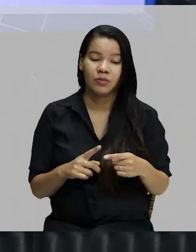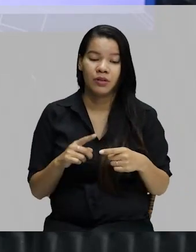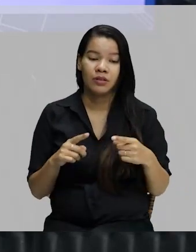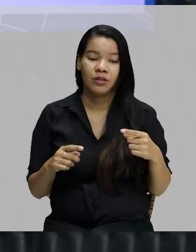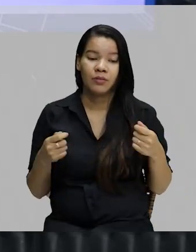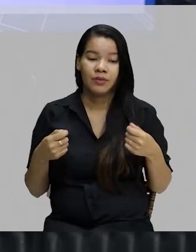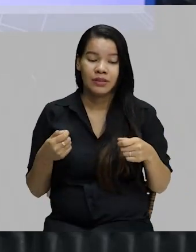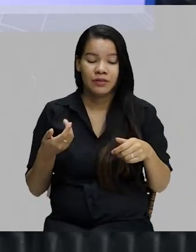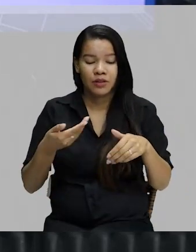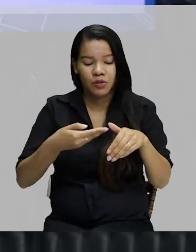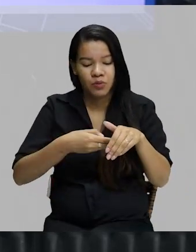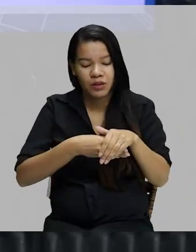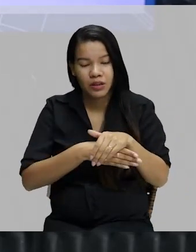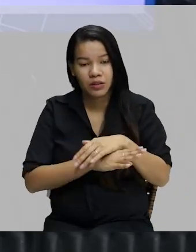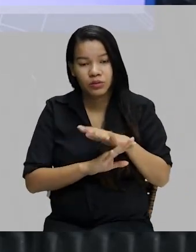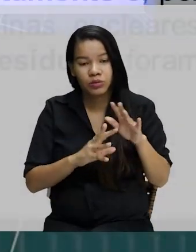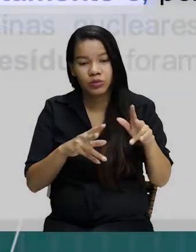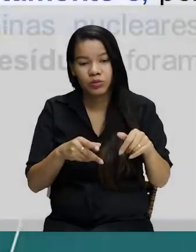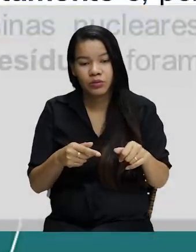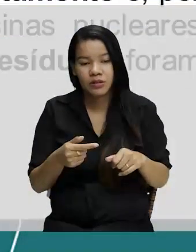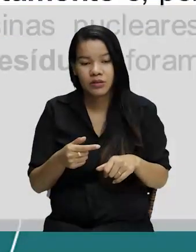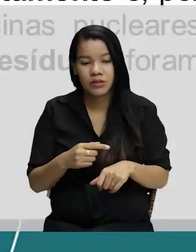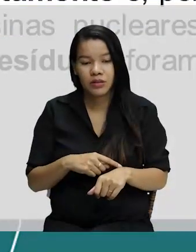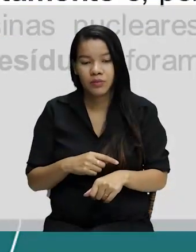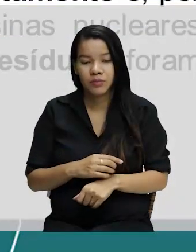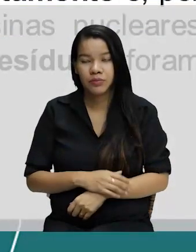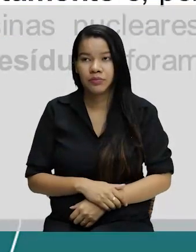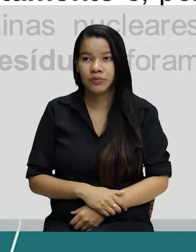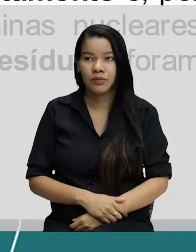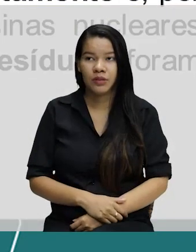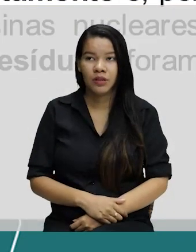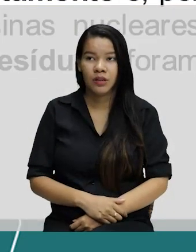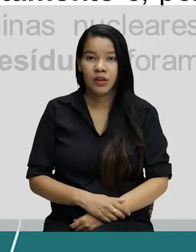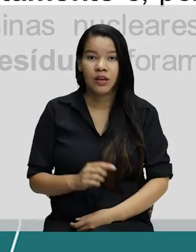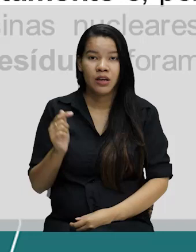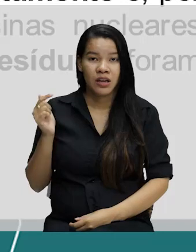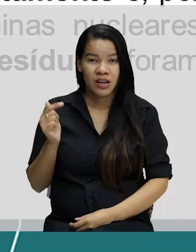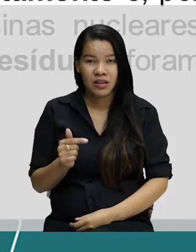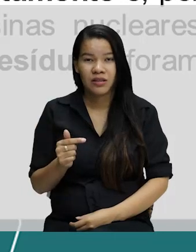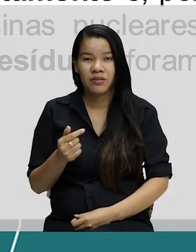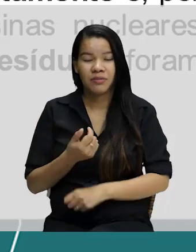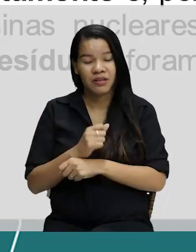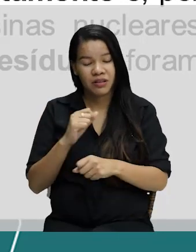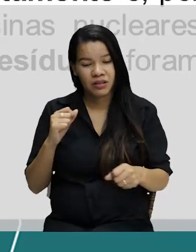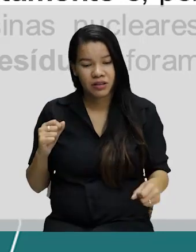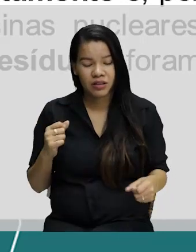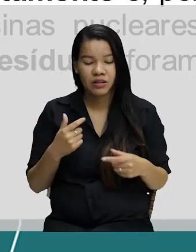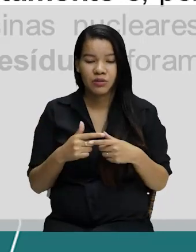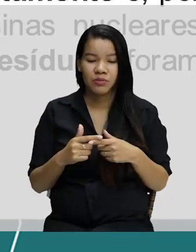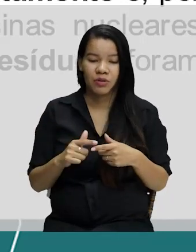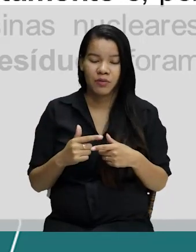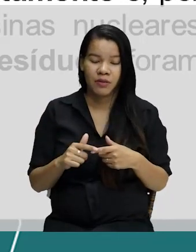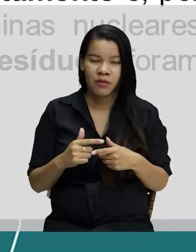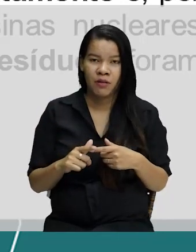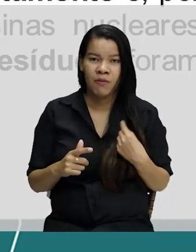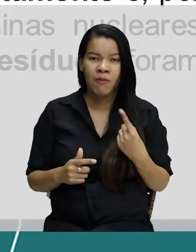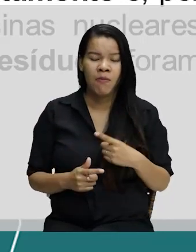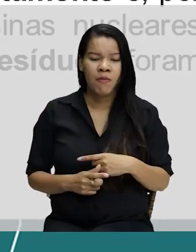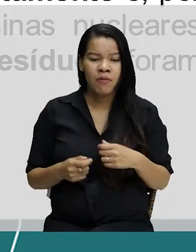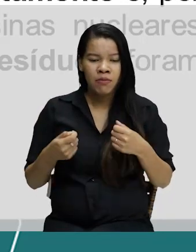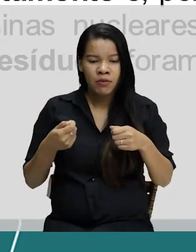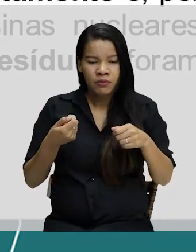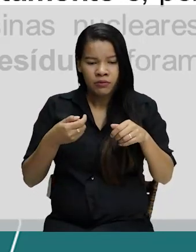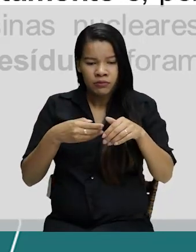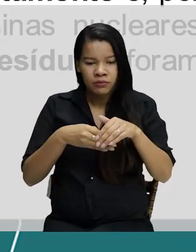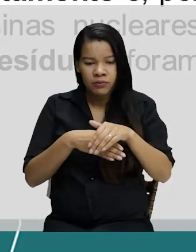por todo esse tempo, certo? Então, essa é uma das grandes problemáticas, porque nós vamos ter que